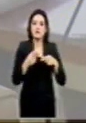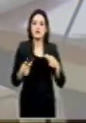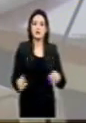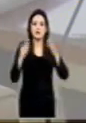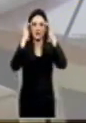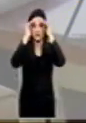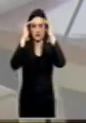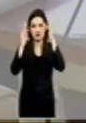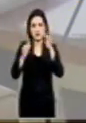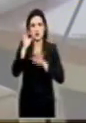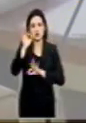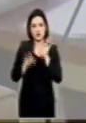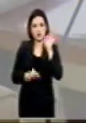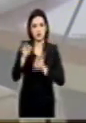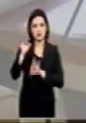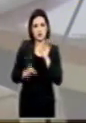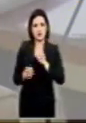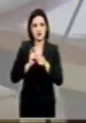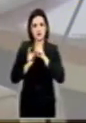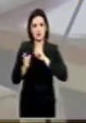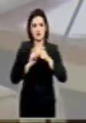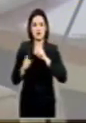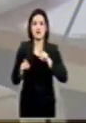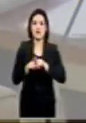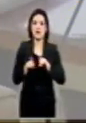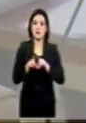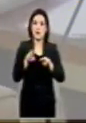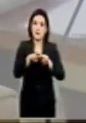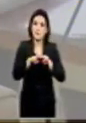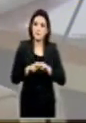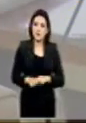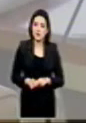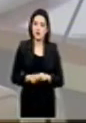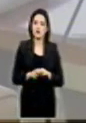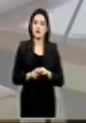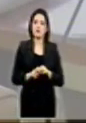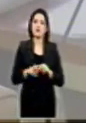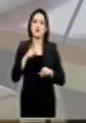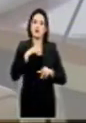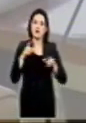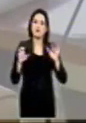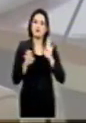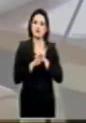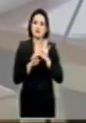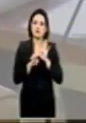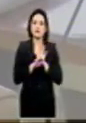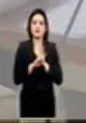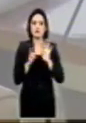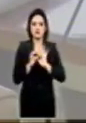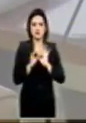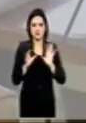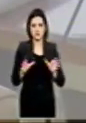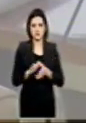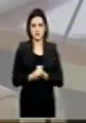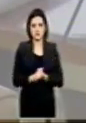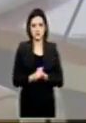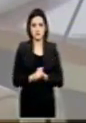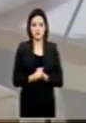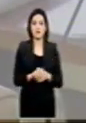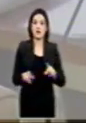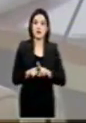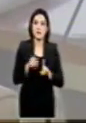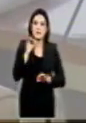jurídico administrativo e, bem por isso, sujeitos a estatuto de indisponibilidade. É certo que, no